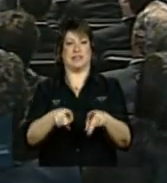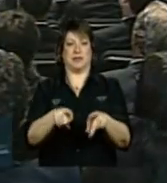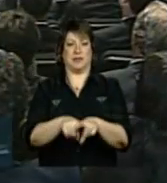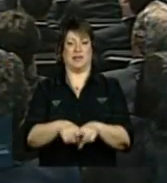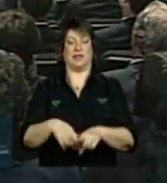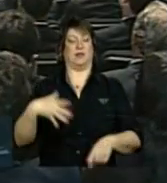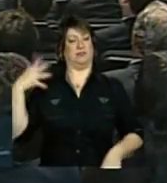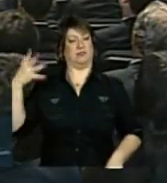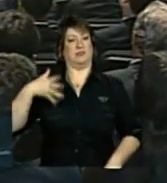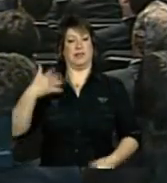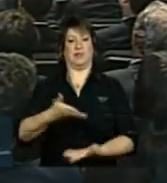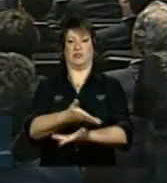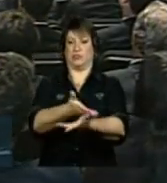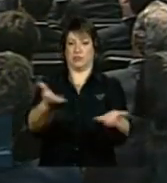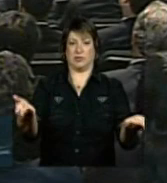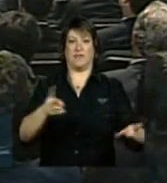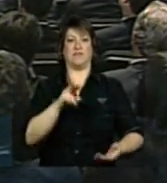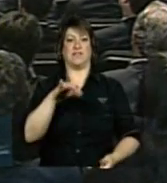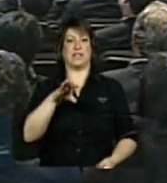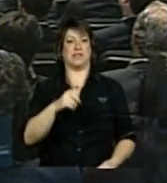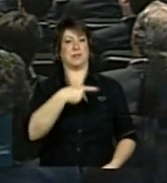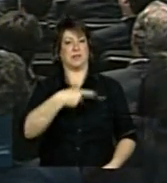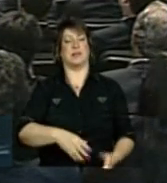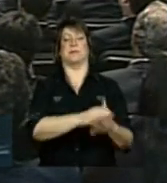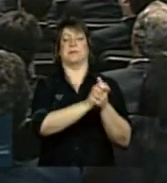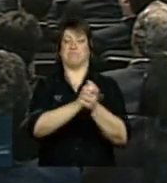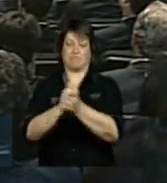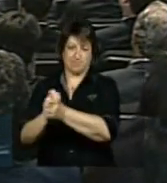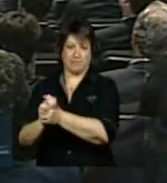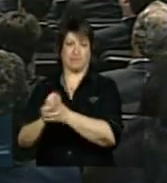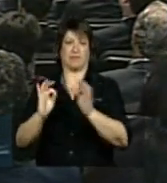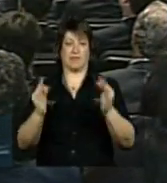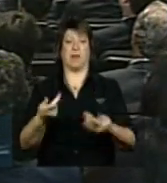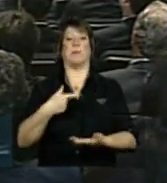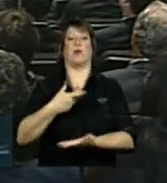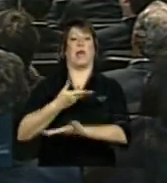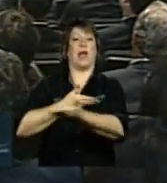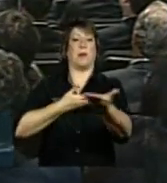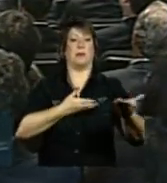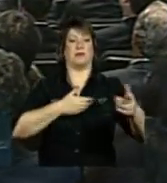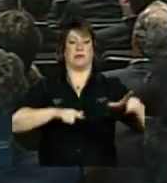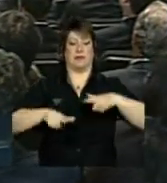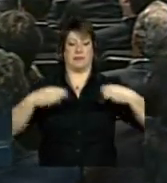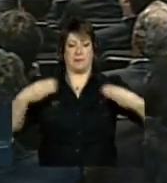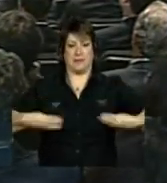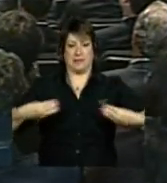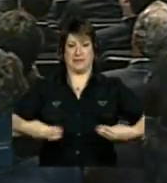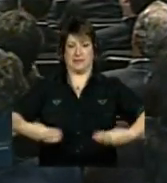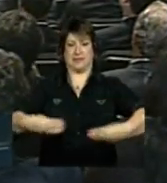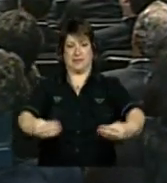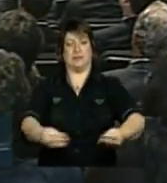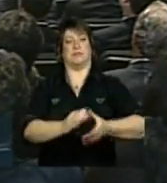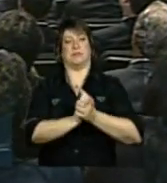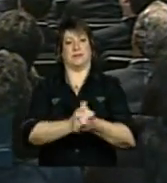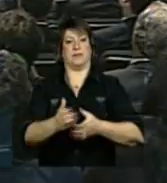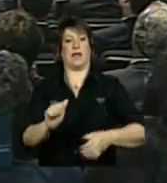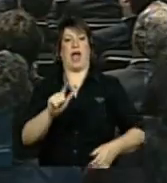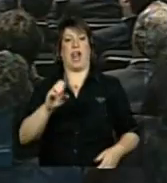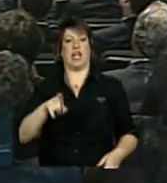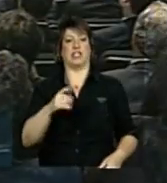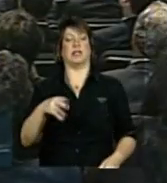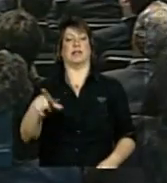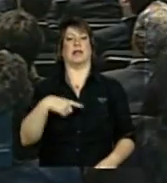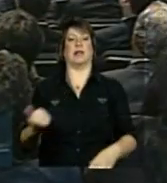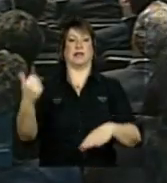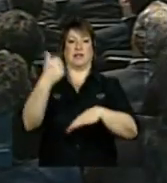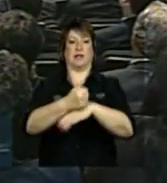me impõe a todos os demais vice-presidentes. Quero saudar meus colegas de ministério, Alexandre Macedo, aqui representando o ministro